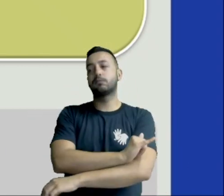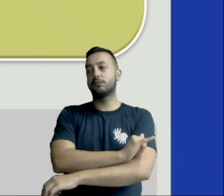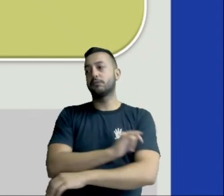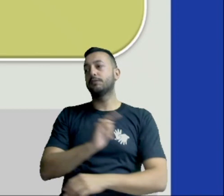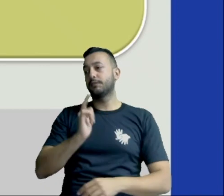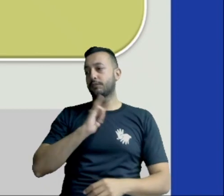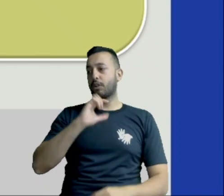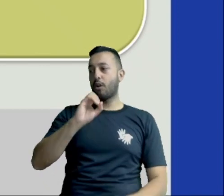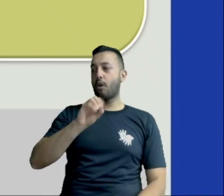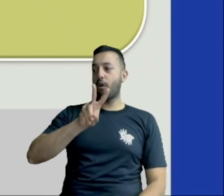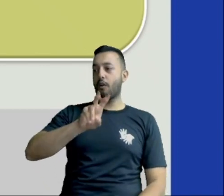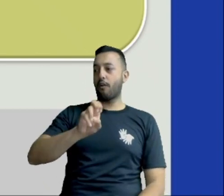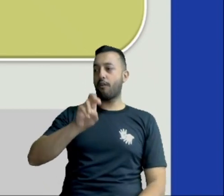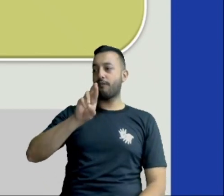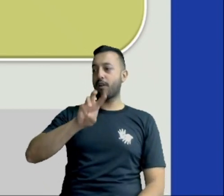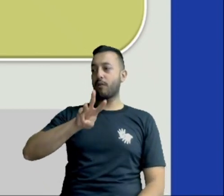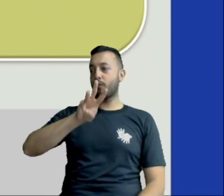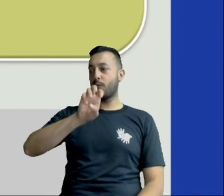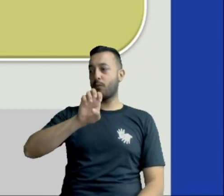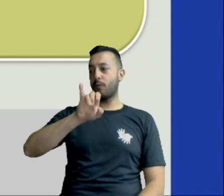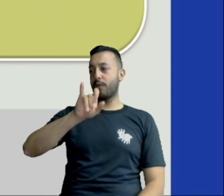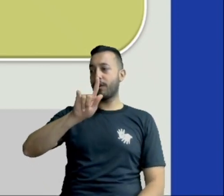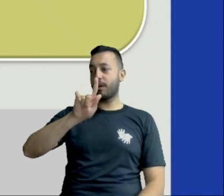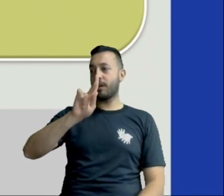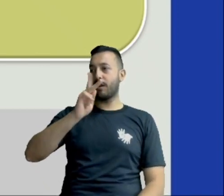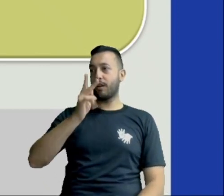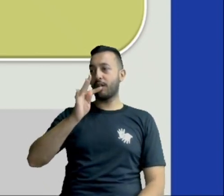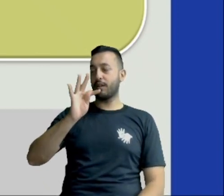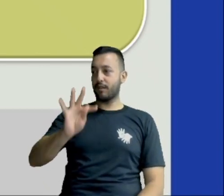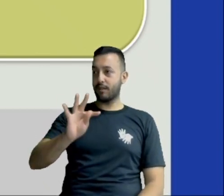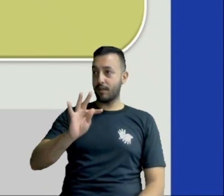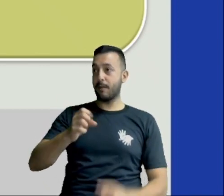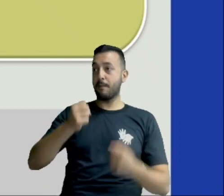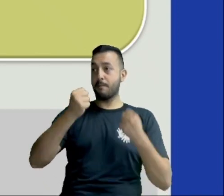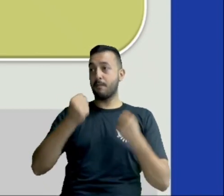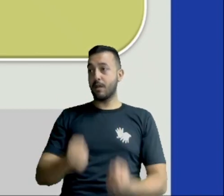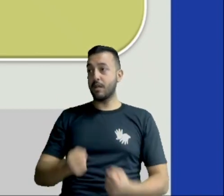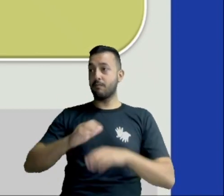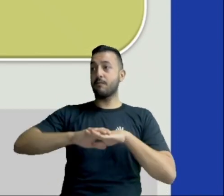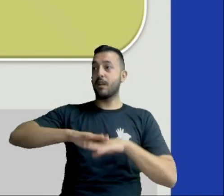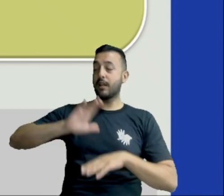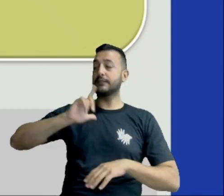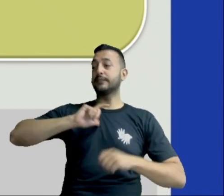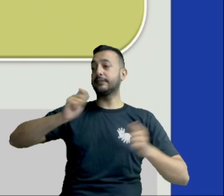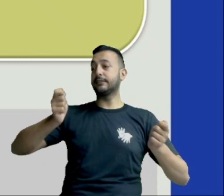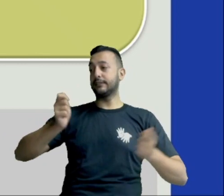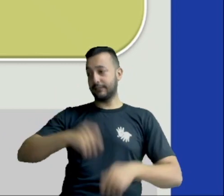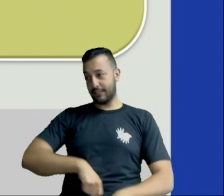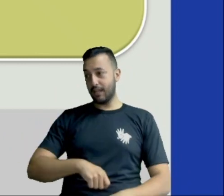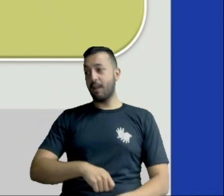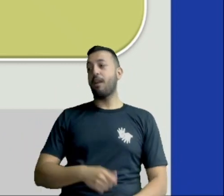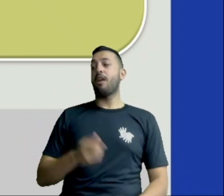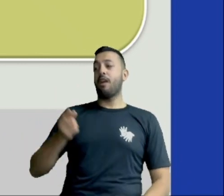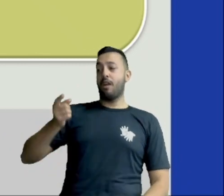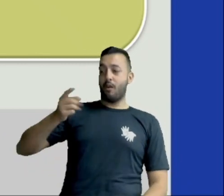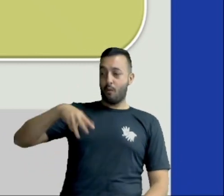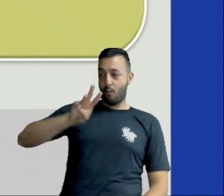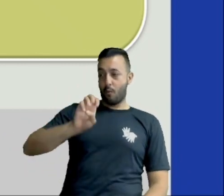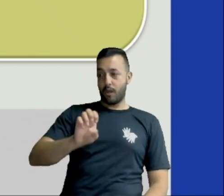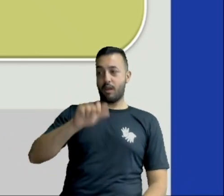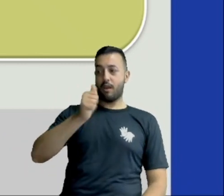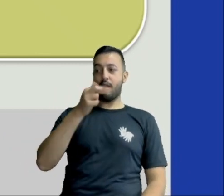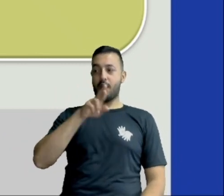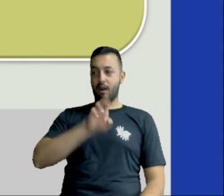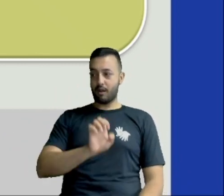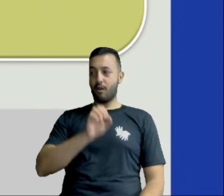de overweight. Então, quando a pessoa está com excesso de peso, é chamado de overweight. We are overweight, ou